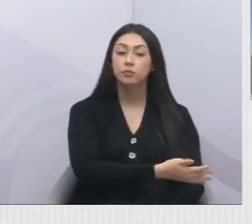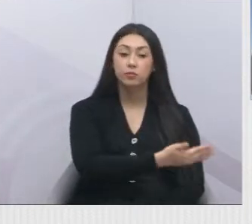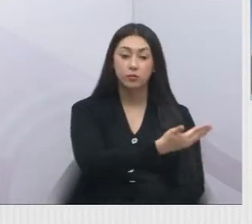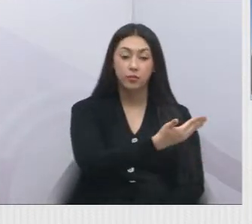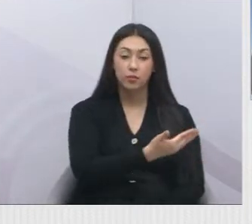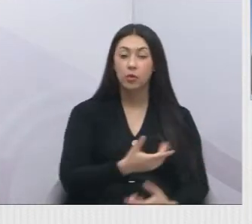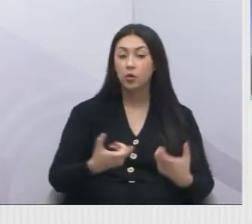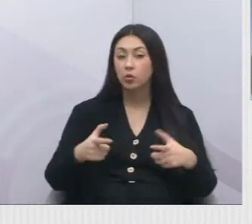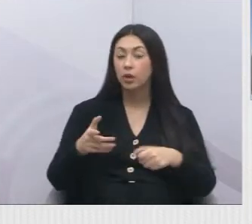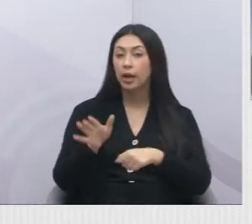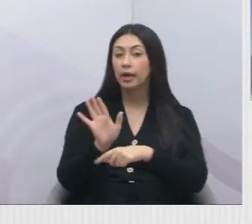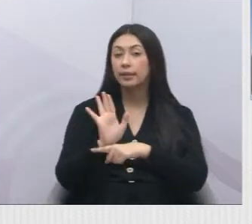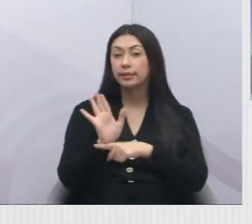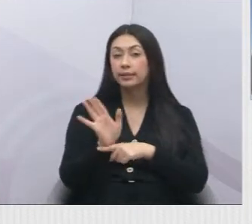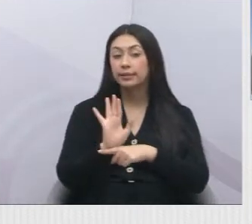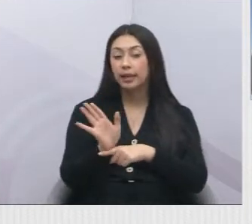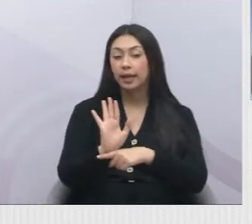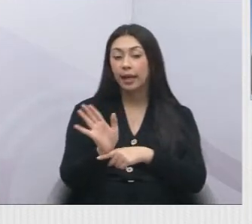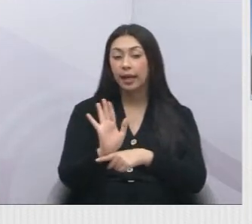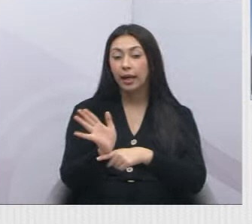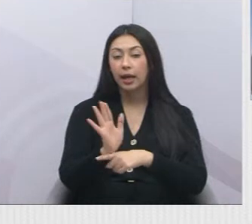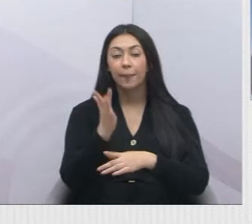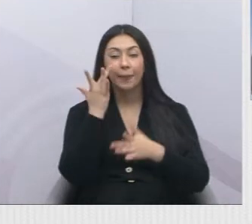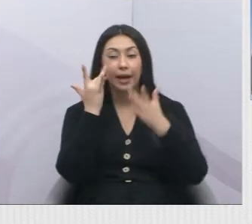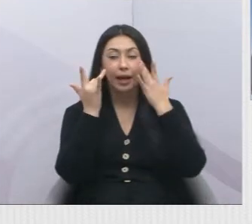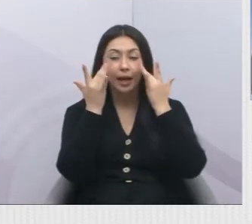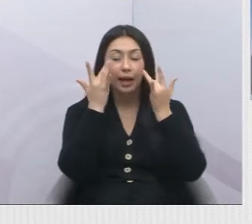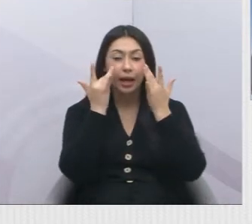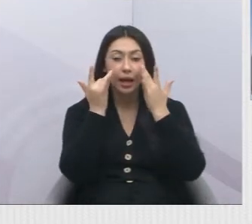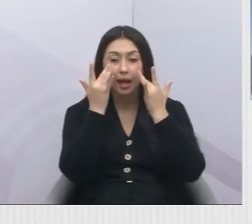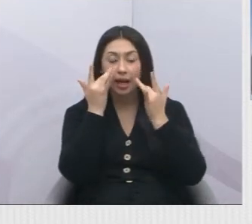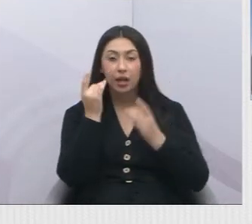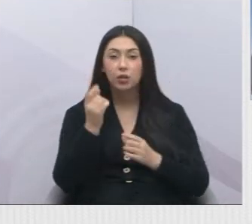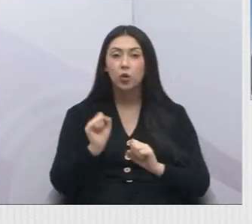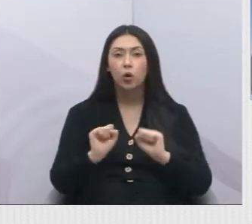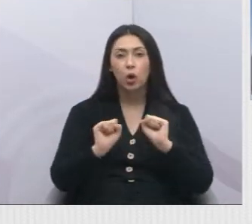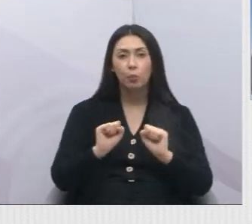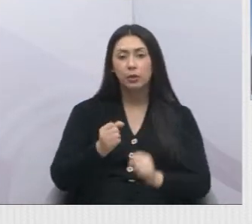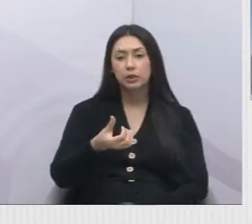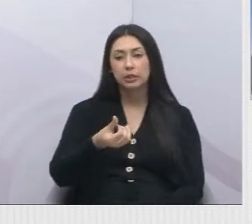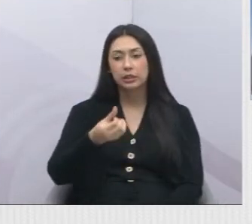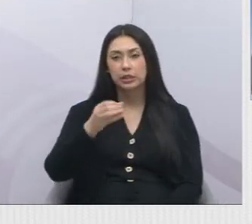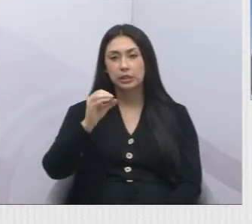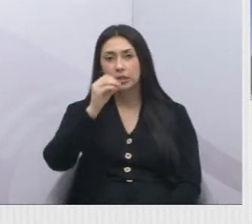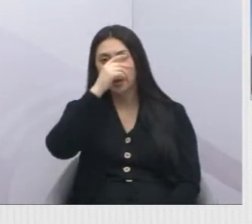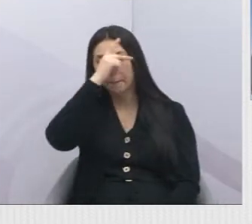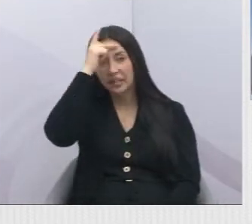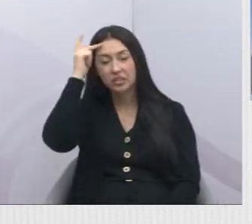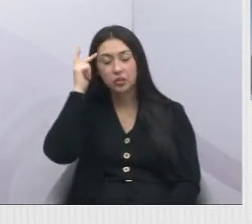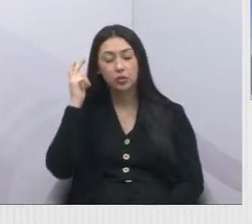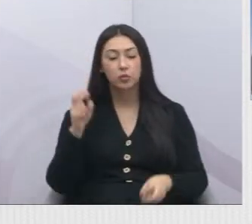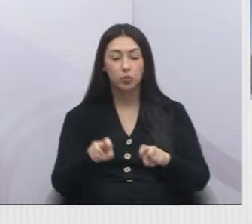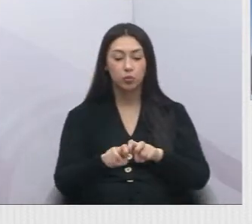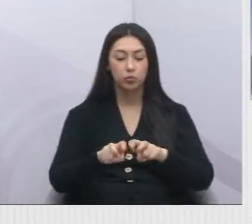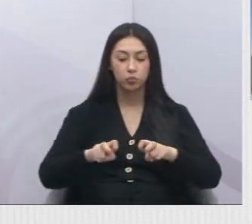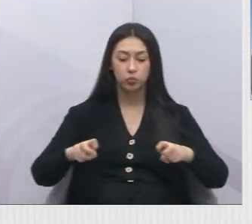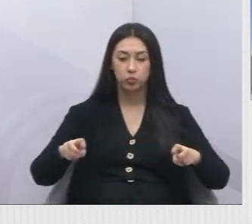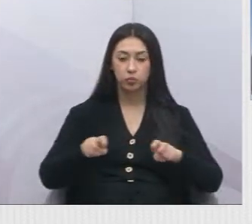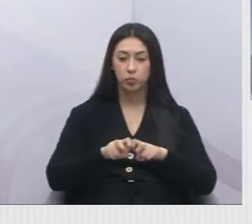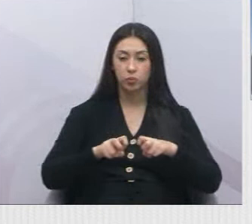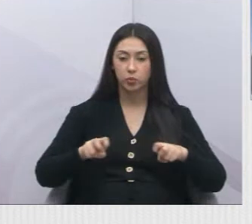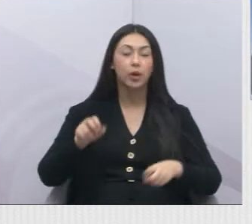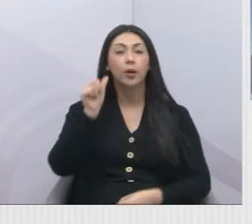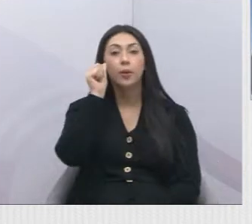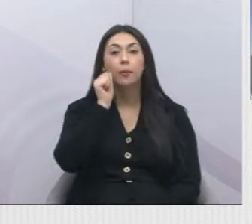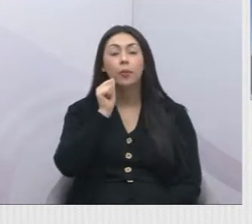de cinema, uma área de teatro, onde cabem 60 pessoas sentadas. A Rejane, que é